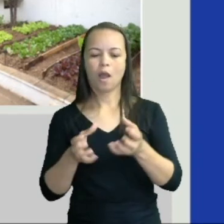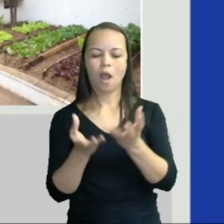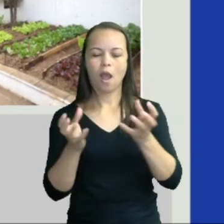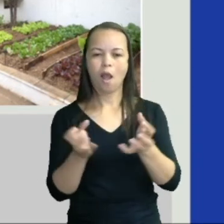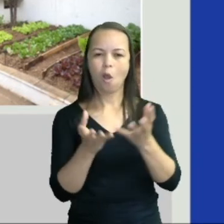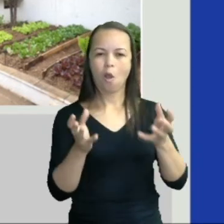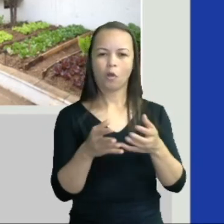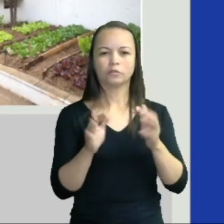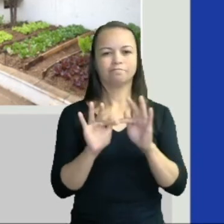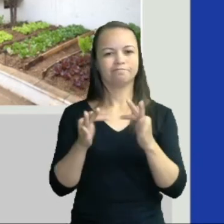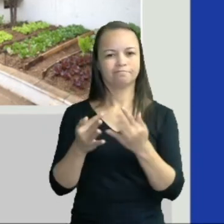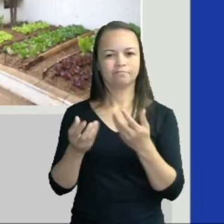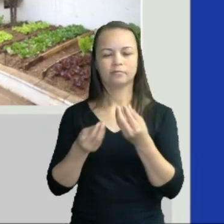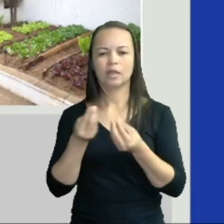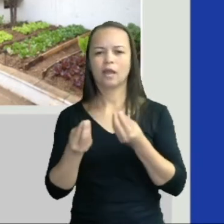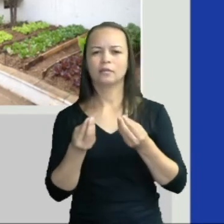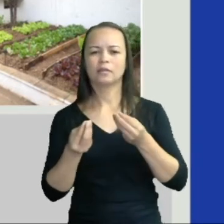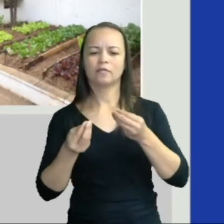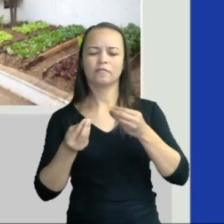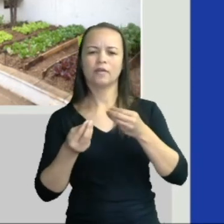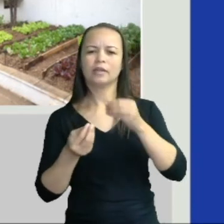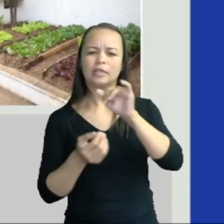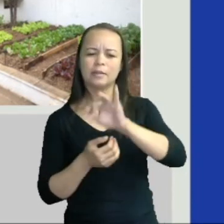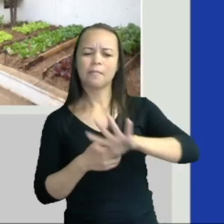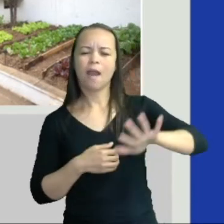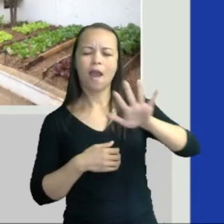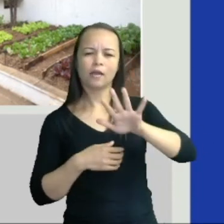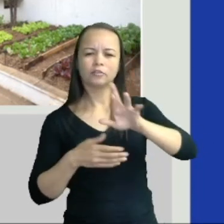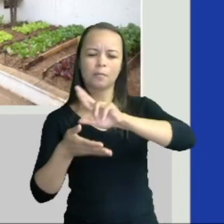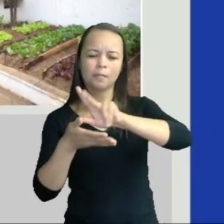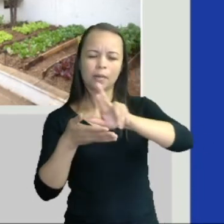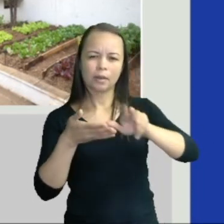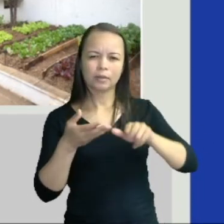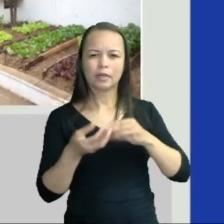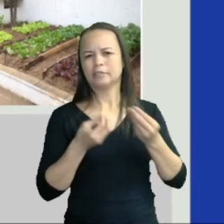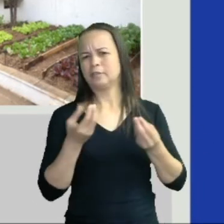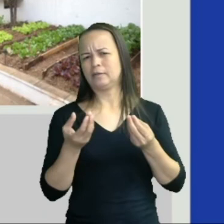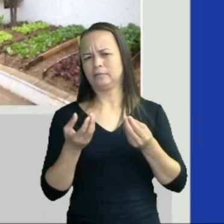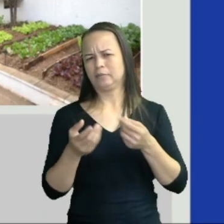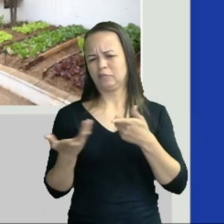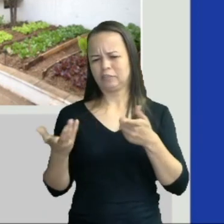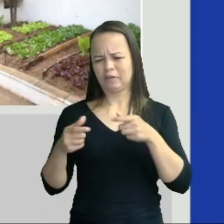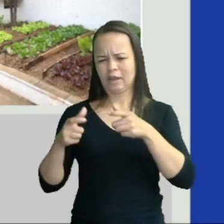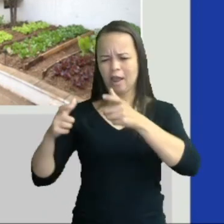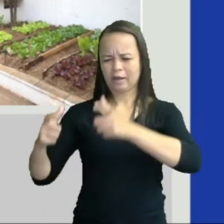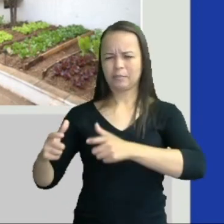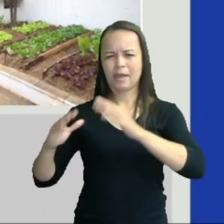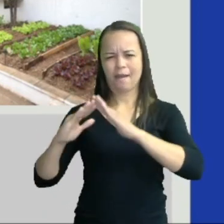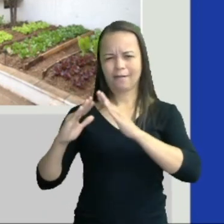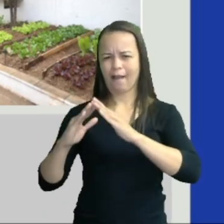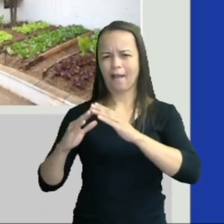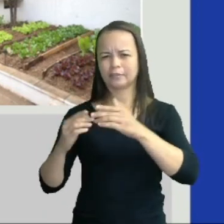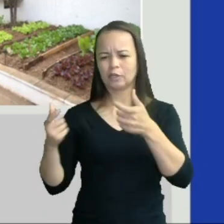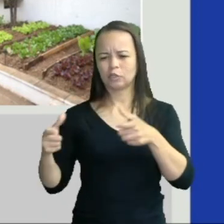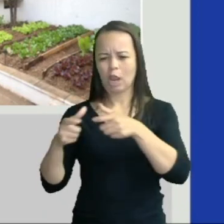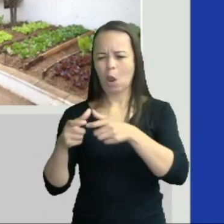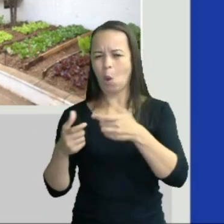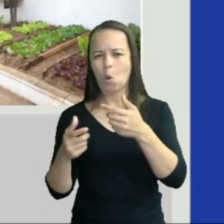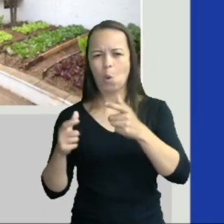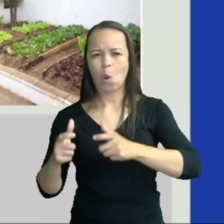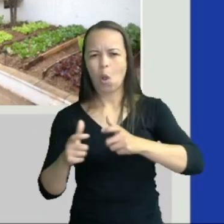algumas imagens de diferentes modelos. Não adianta você dizer, ah, tia, não tem espaço na minha casa. Você pode